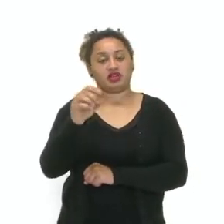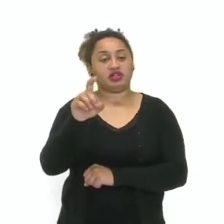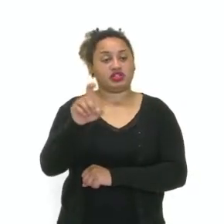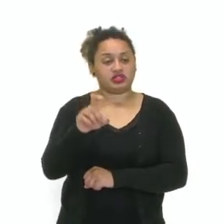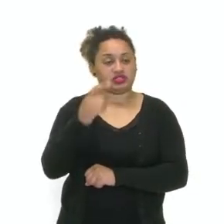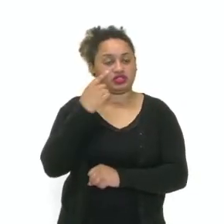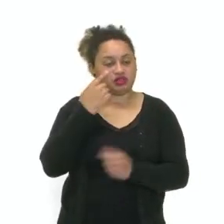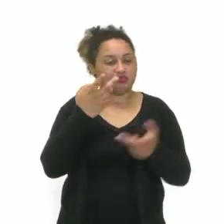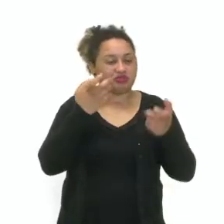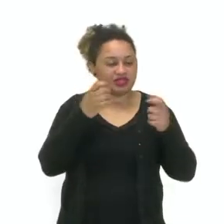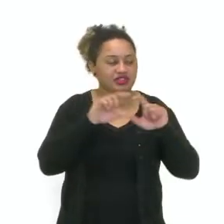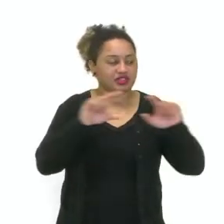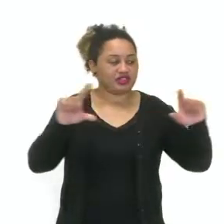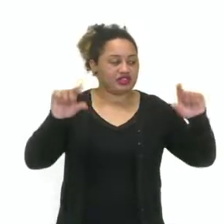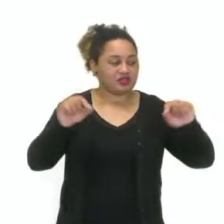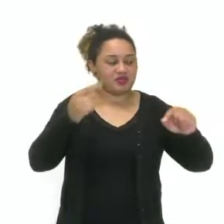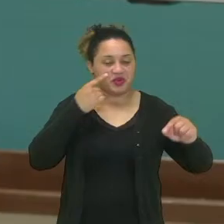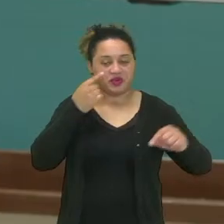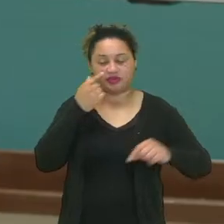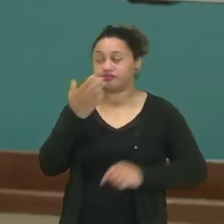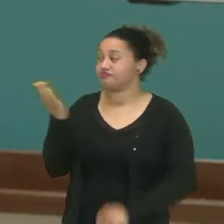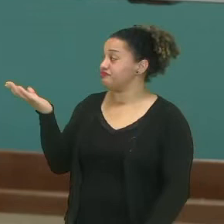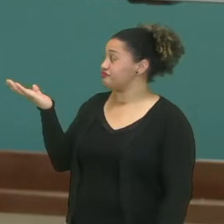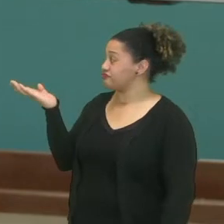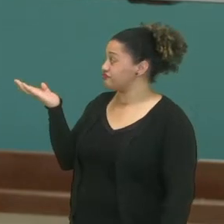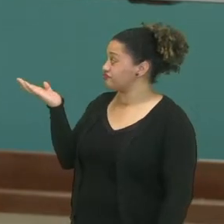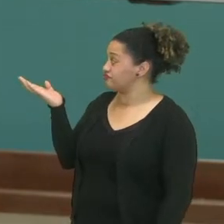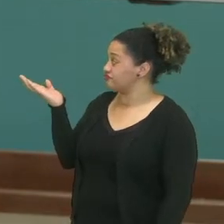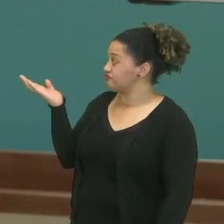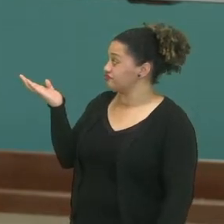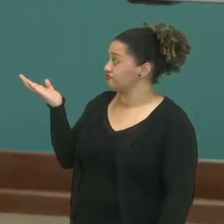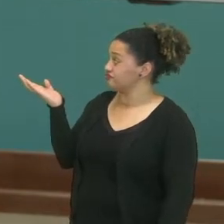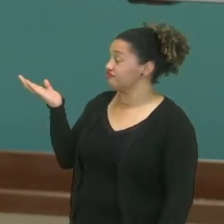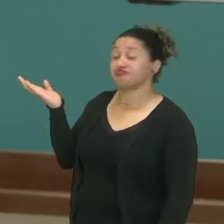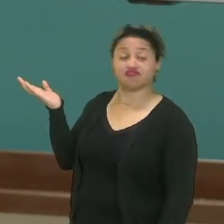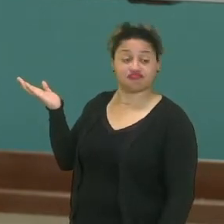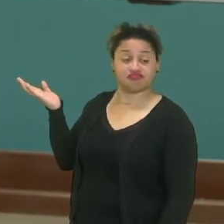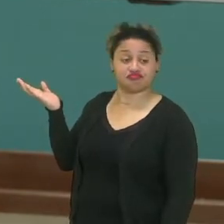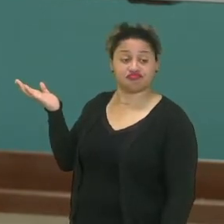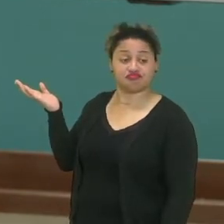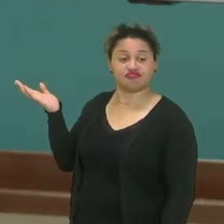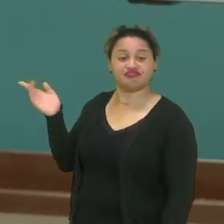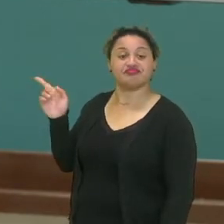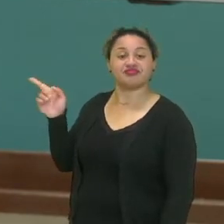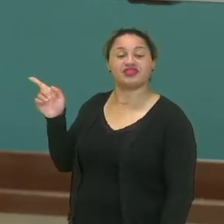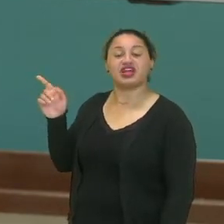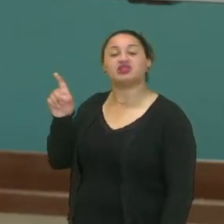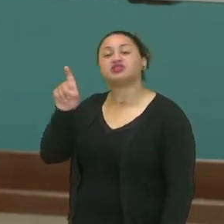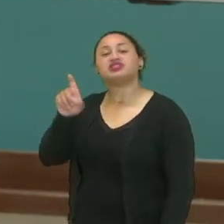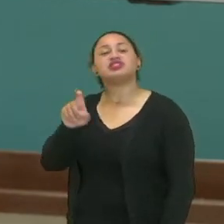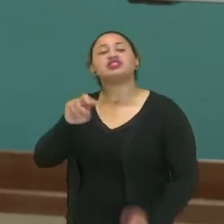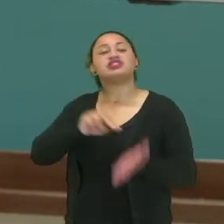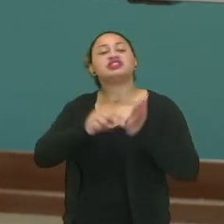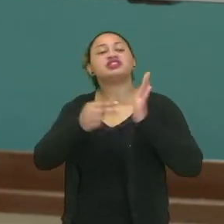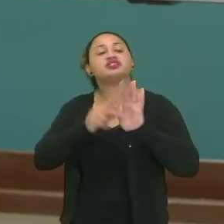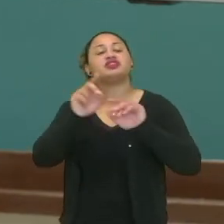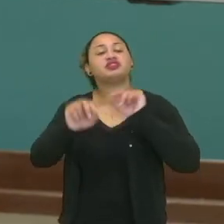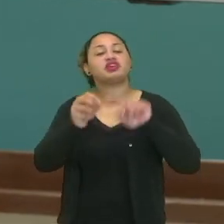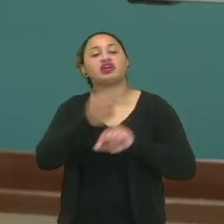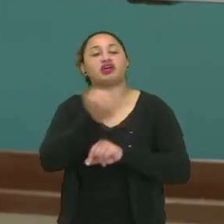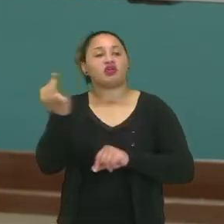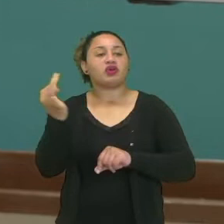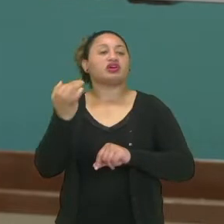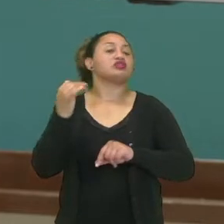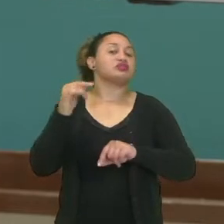x. Lembrando que o x é o quê? É o número de unidades que a gente vai fabricar. Se for fabricado, digamos,